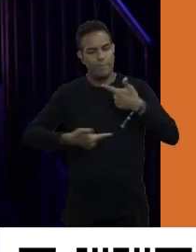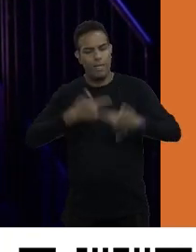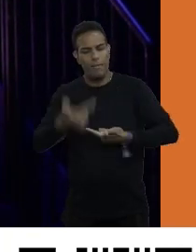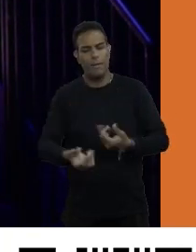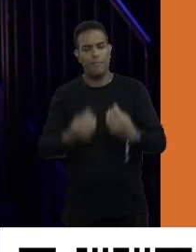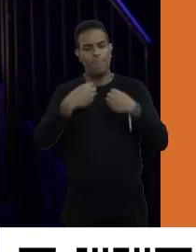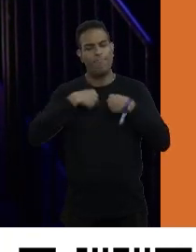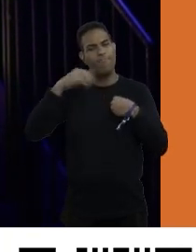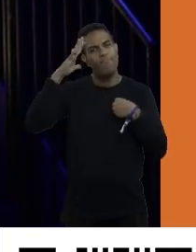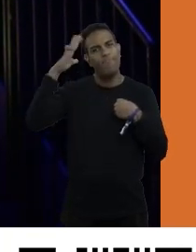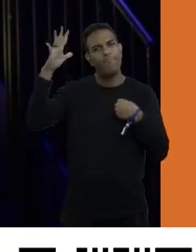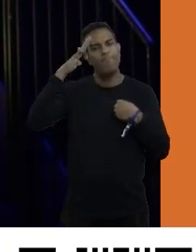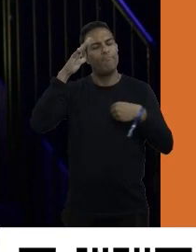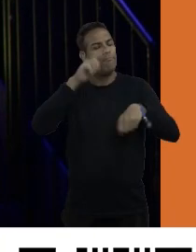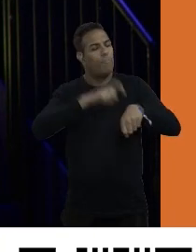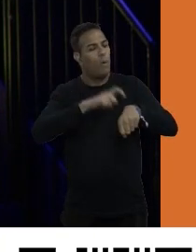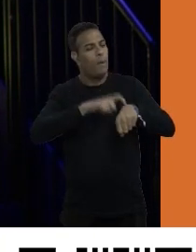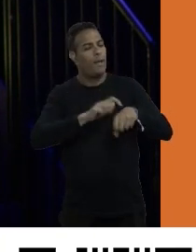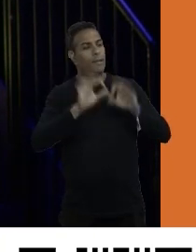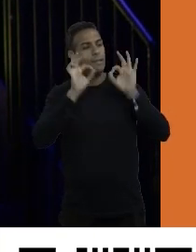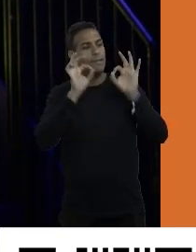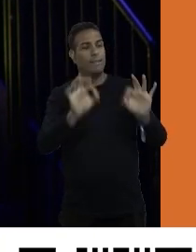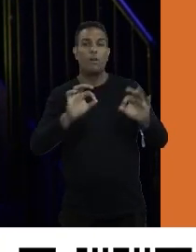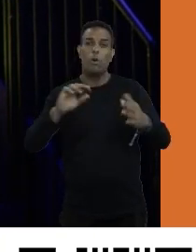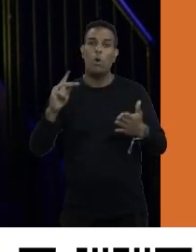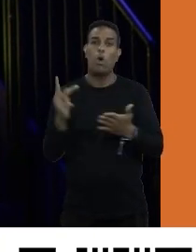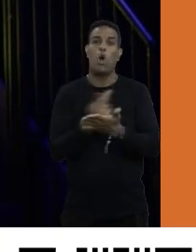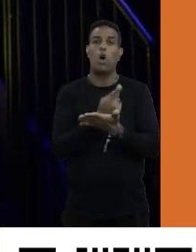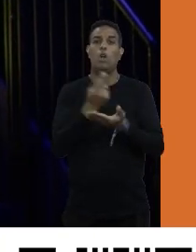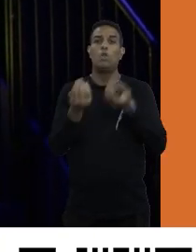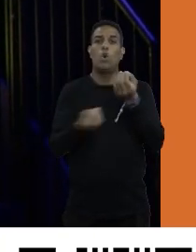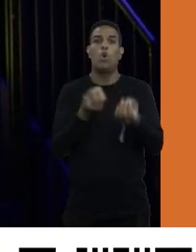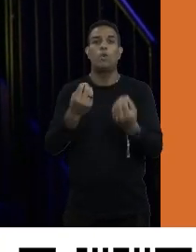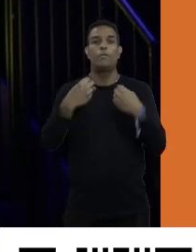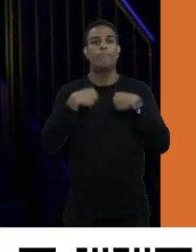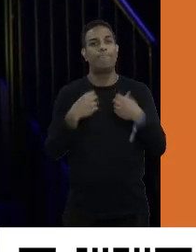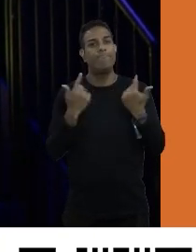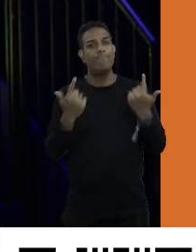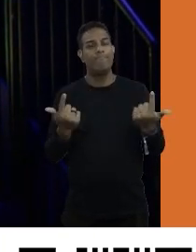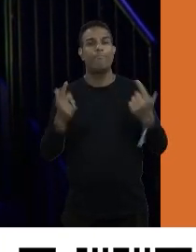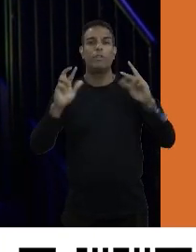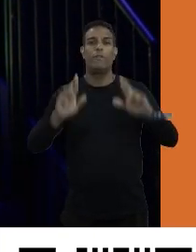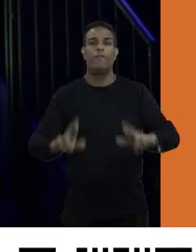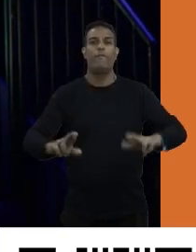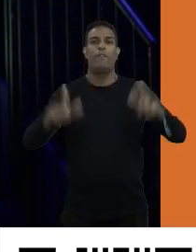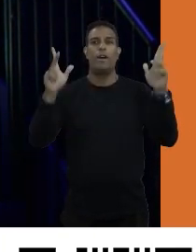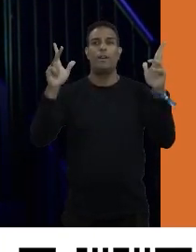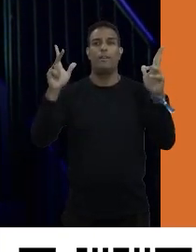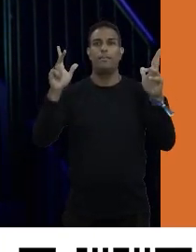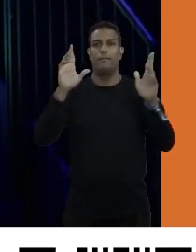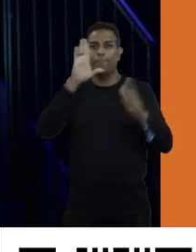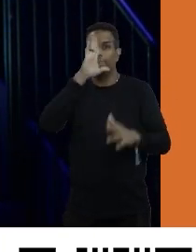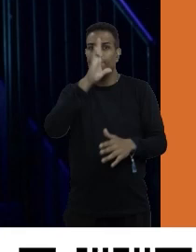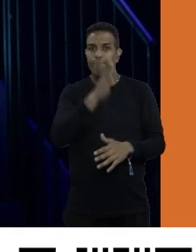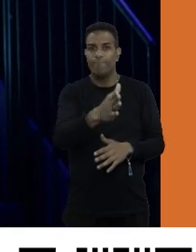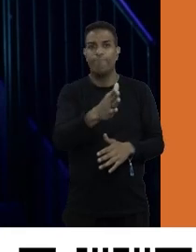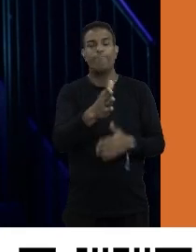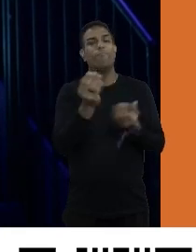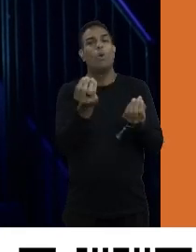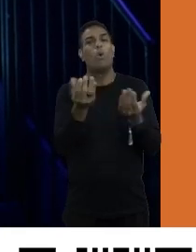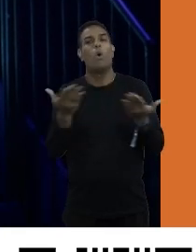né? Então, nesse momento aí, aconteceu um pouquinho de sorte, que foi a diferença, né? Porque a bola pegou na linha